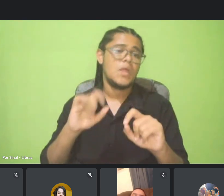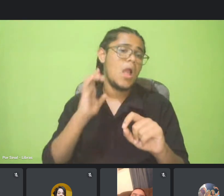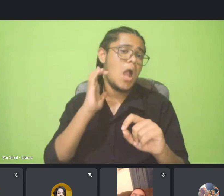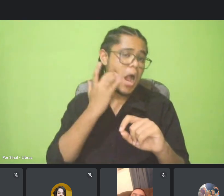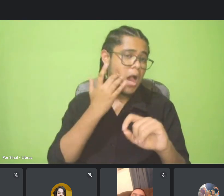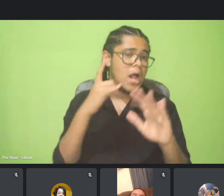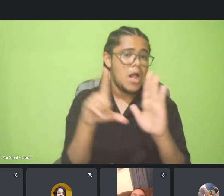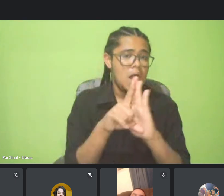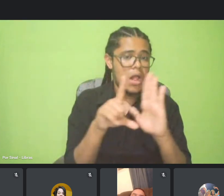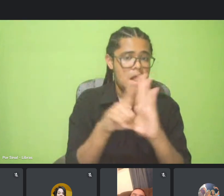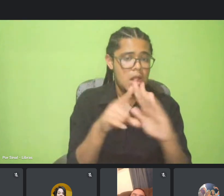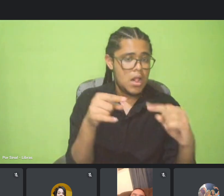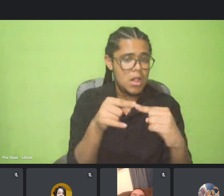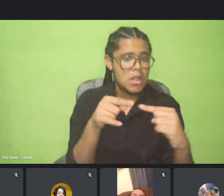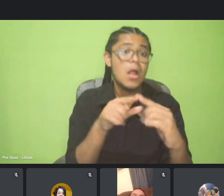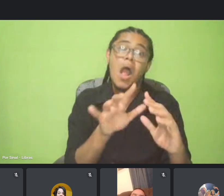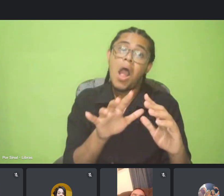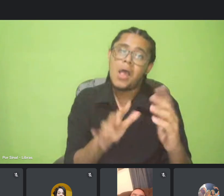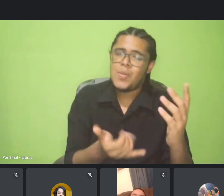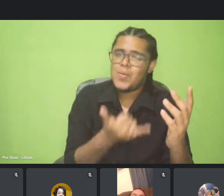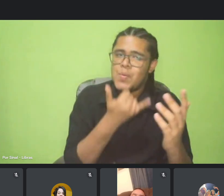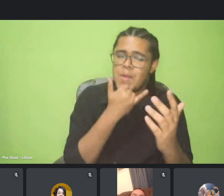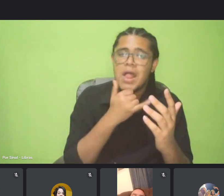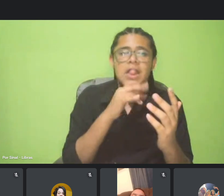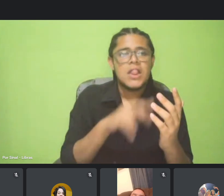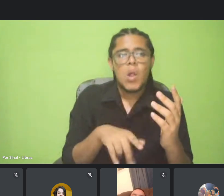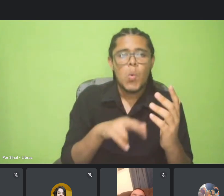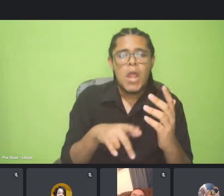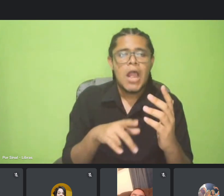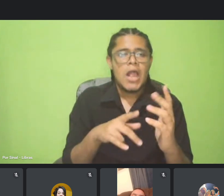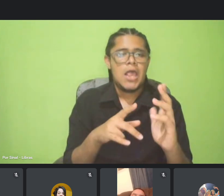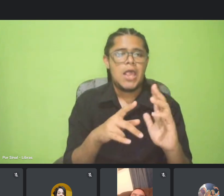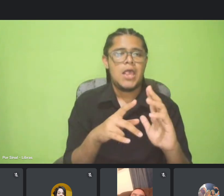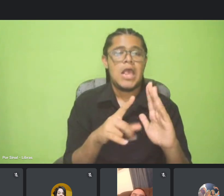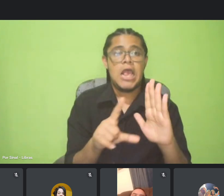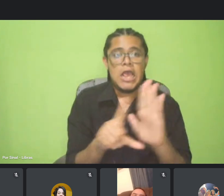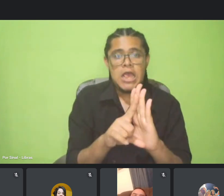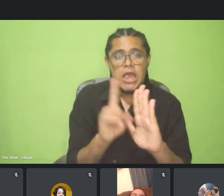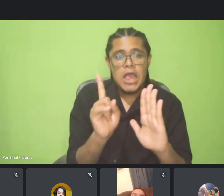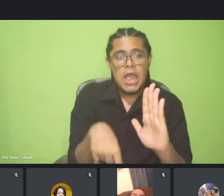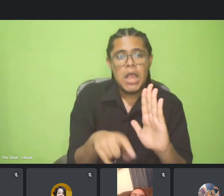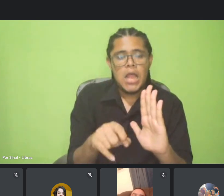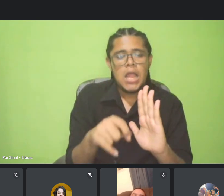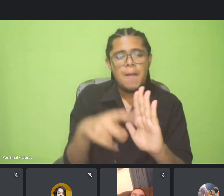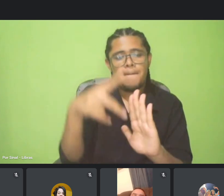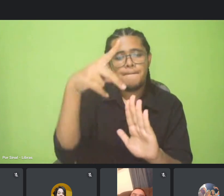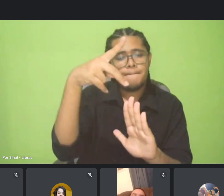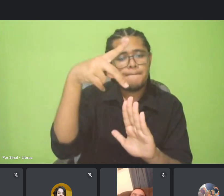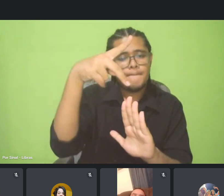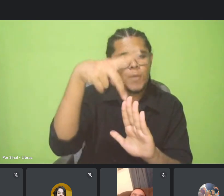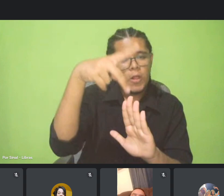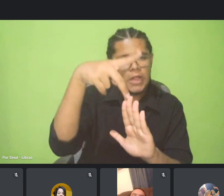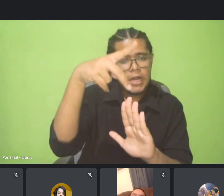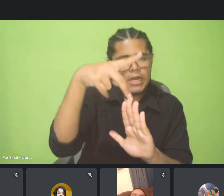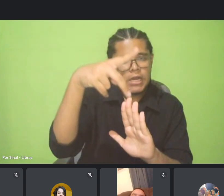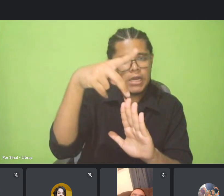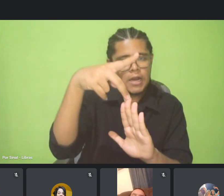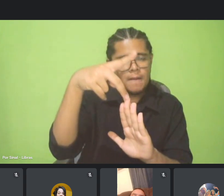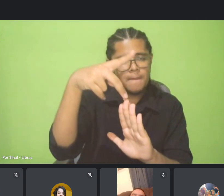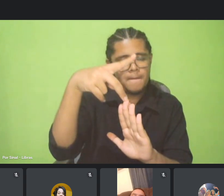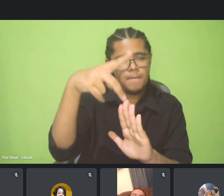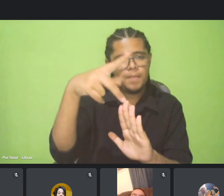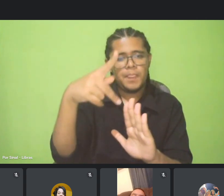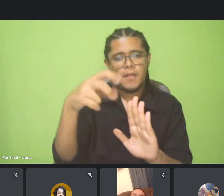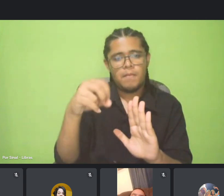Na verdade, não é uma lei, uma portaria dessa questão da saúde, que, assim, é uma população que na saúde não tem